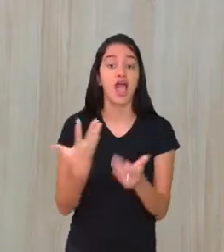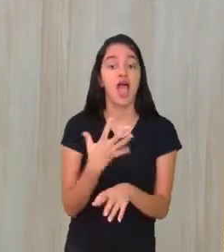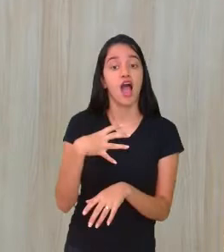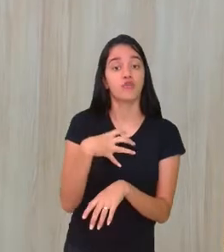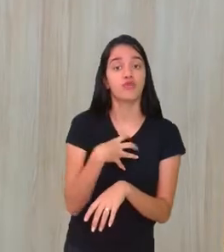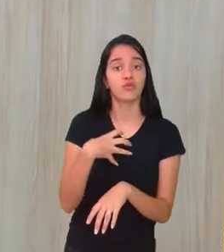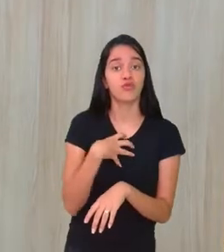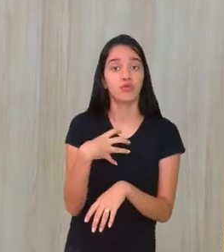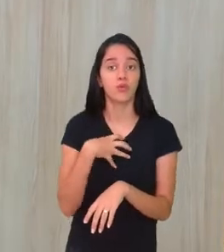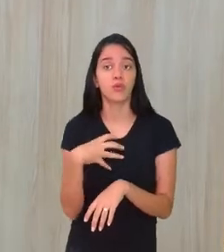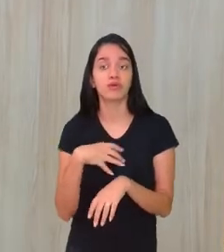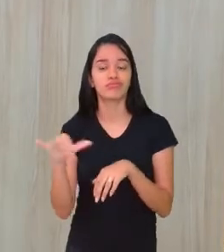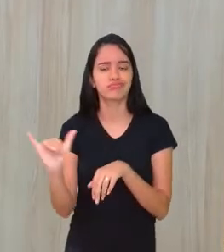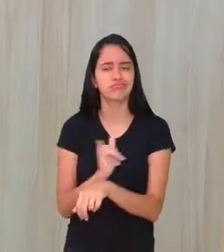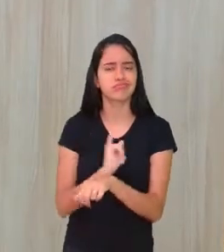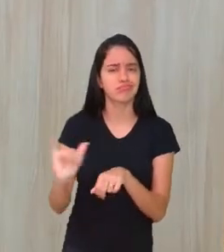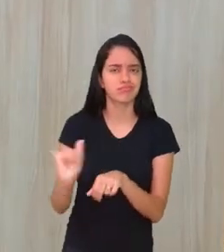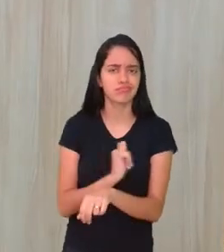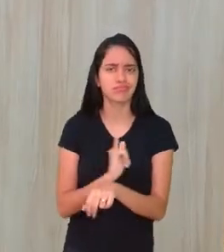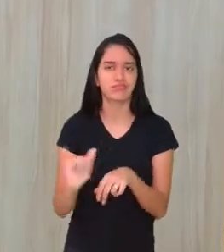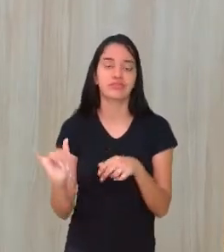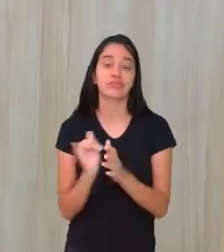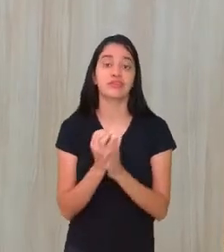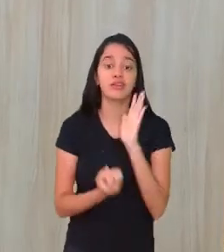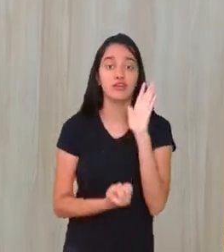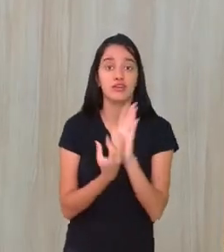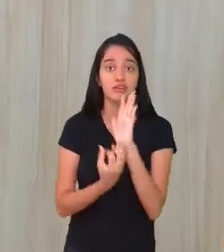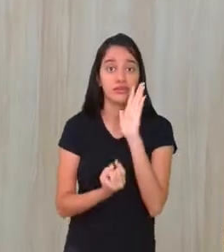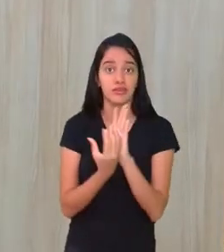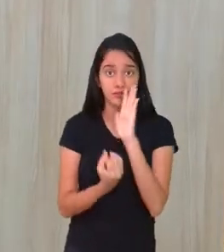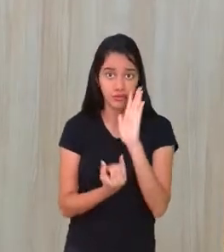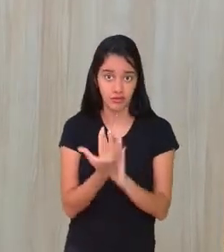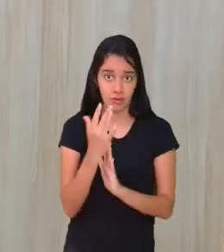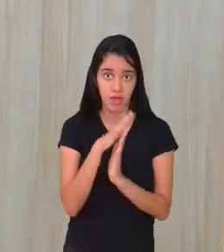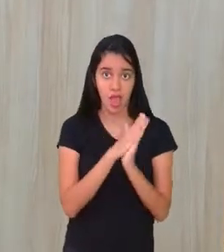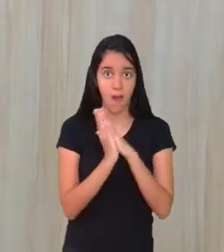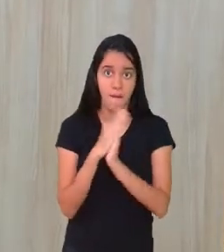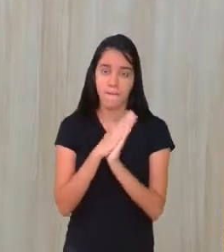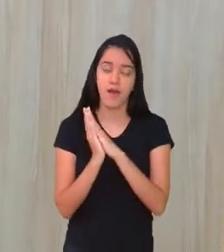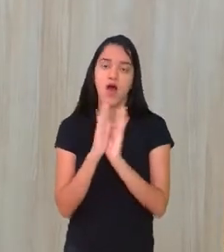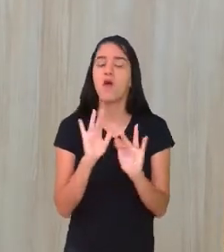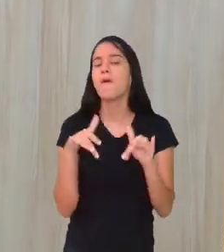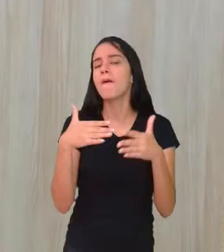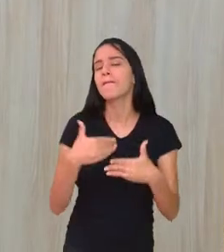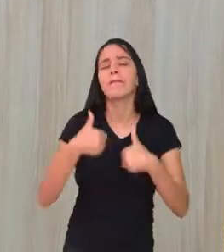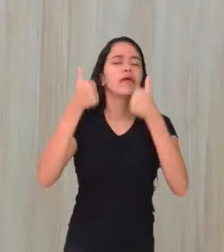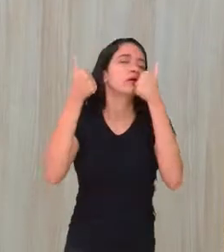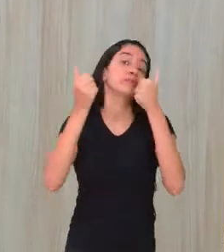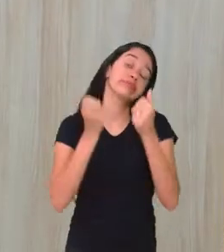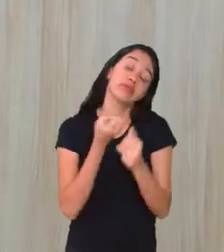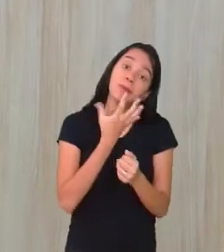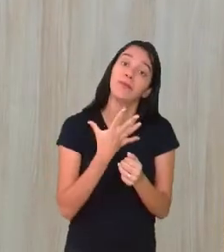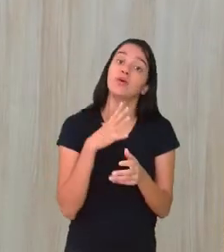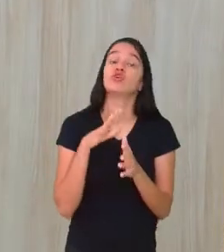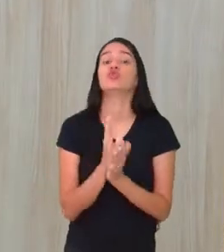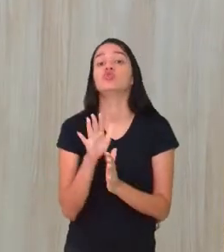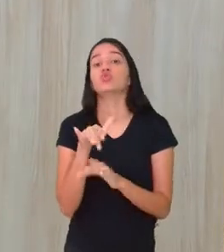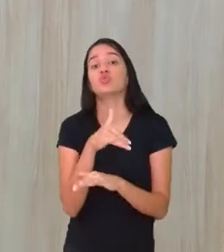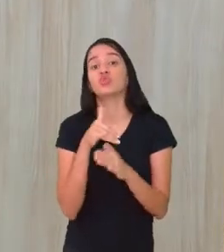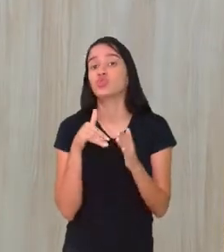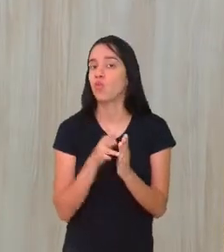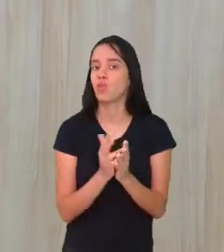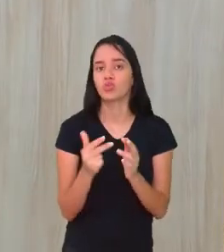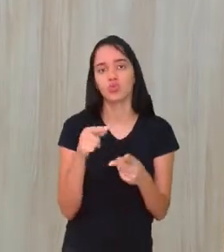chinesa de fabricar, de fazer os bonecos. Qual o melhor, professora? Bom, todos dois